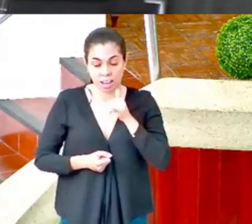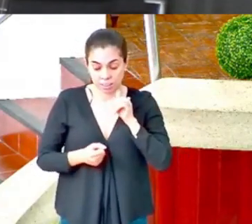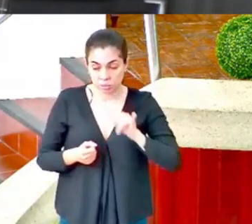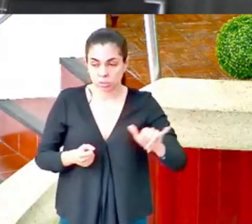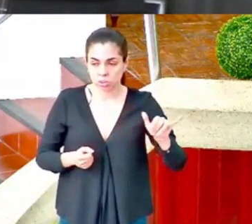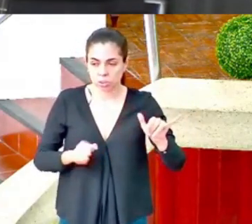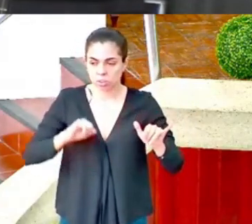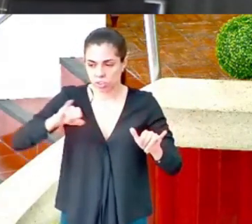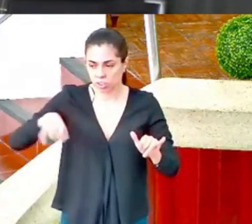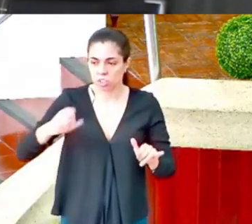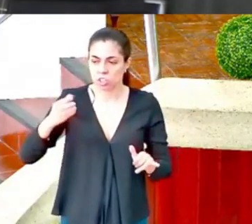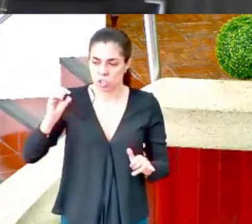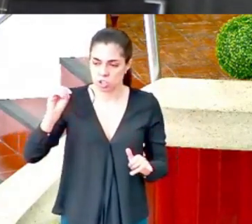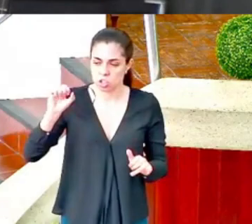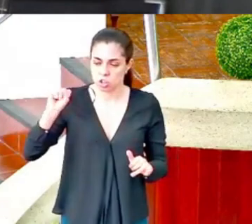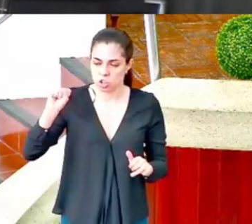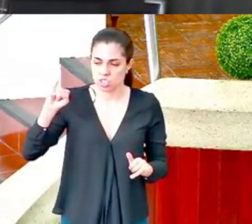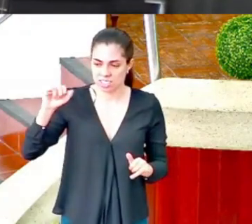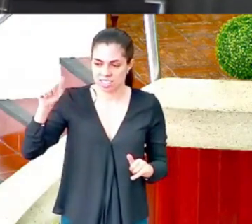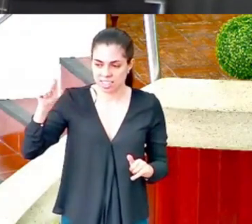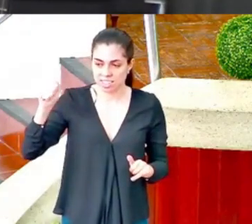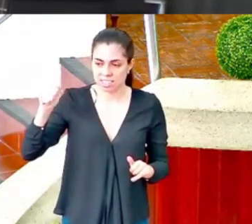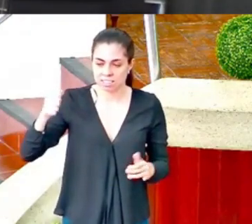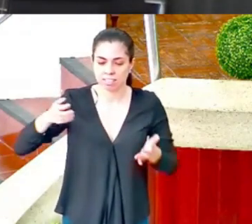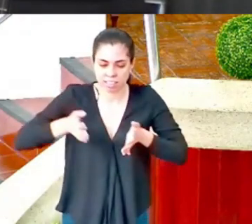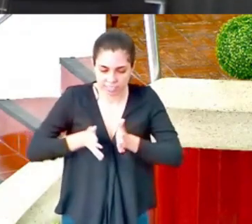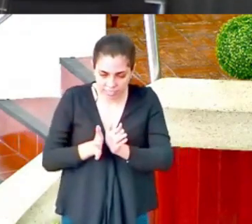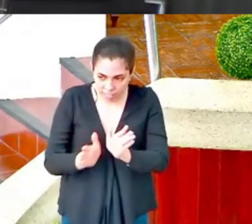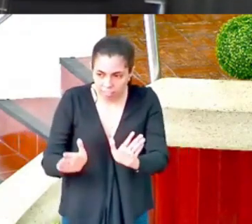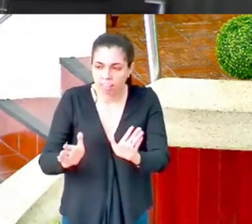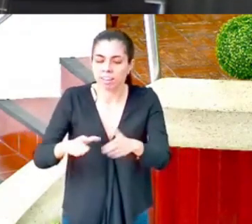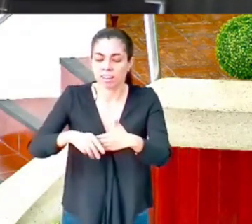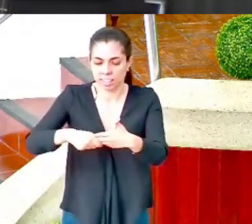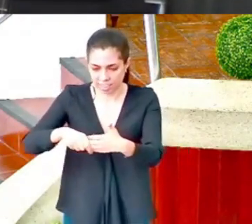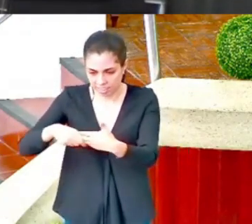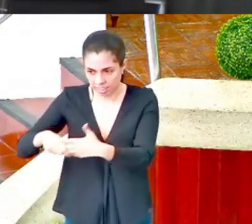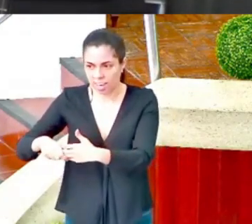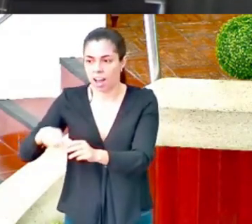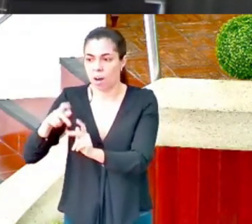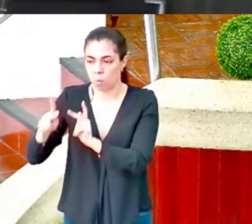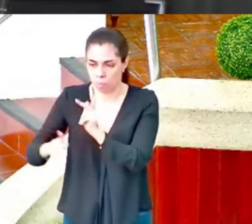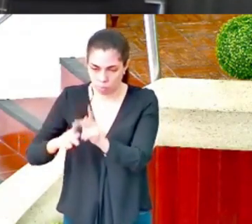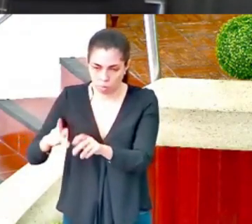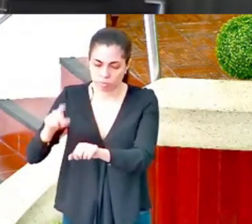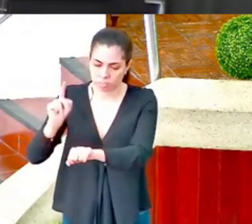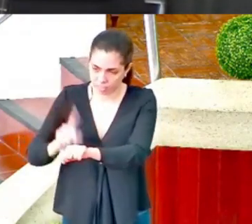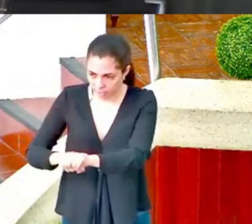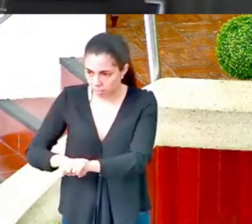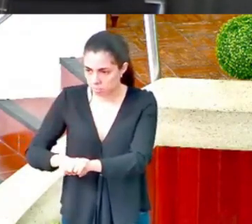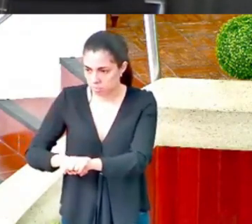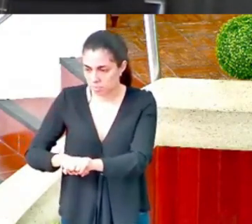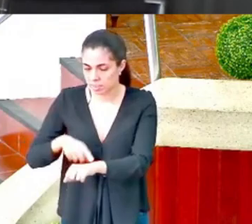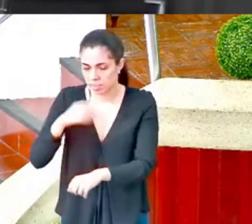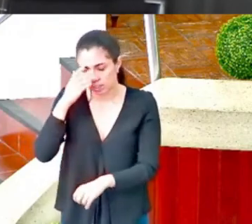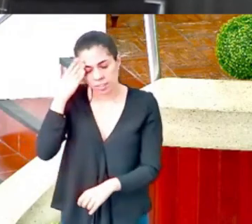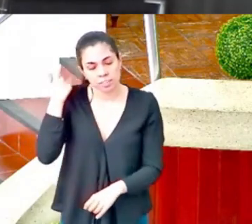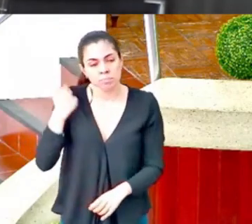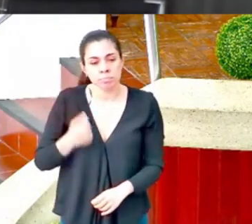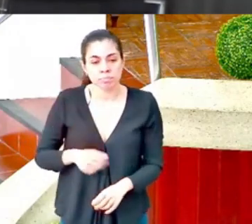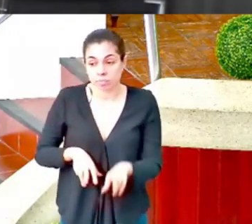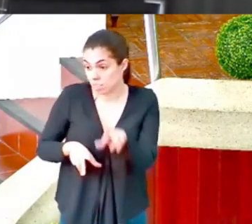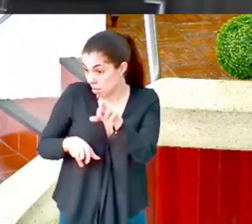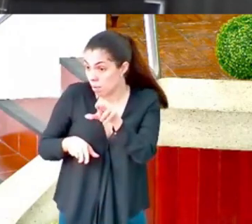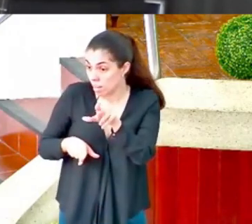dos Reis, que seria o Rei perfeito. Então esse é um texto rico de ensinamentos, mas com aplicações